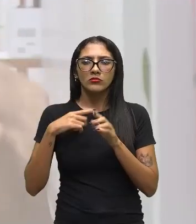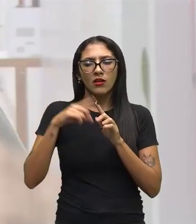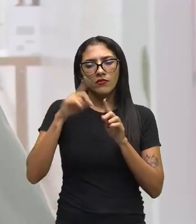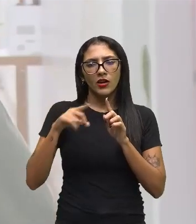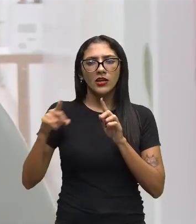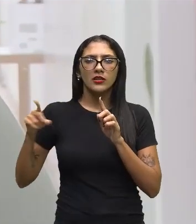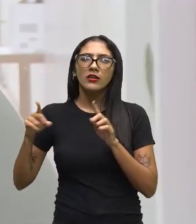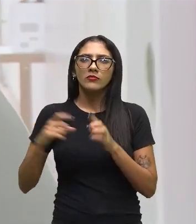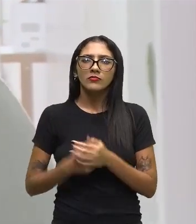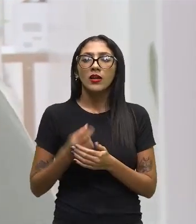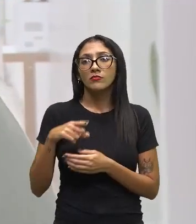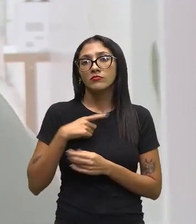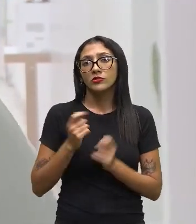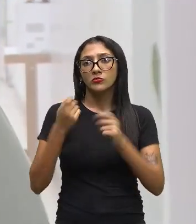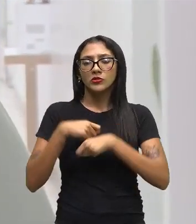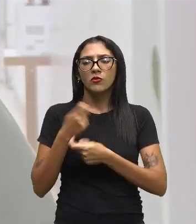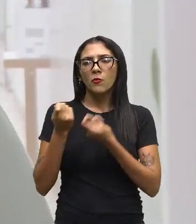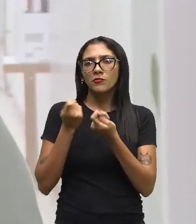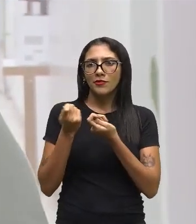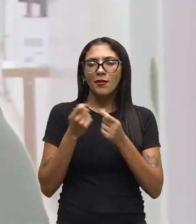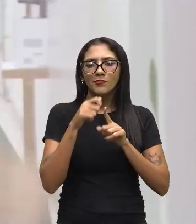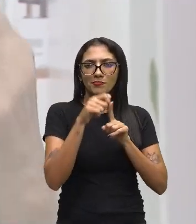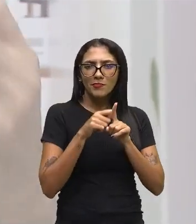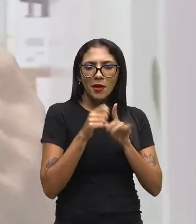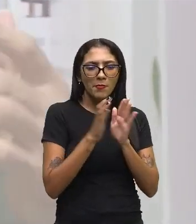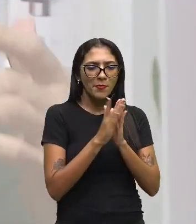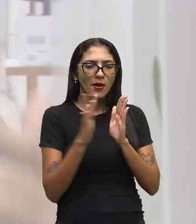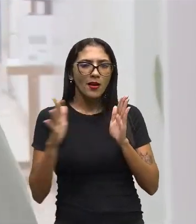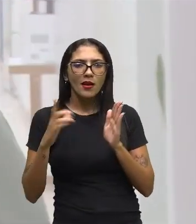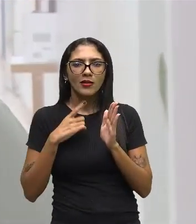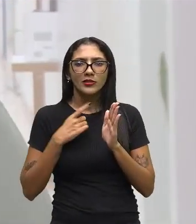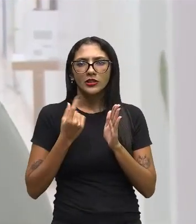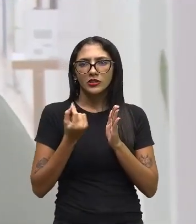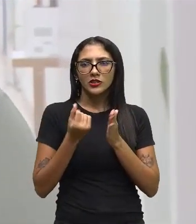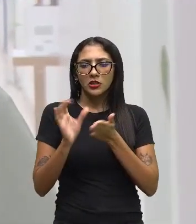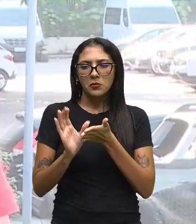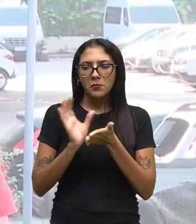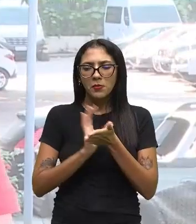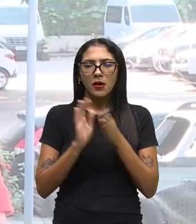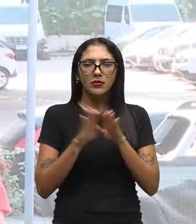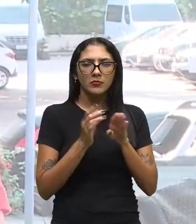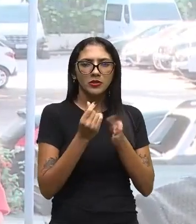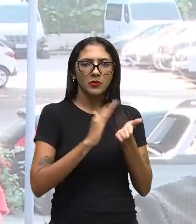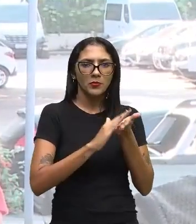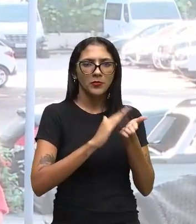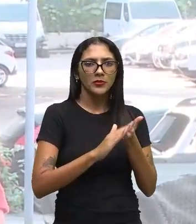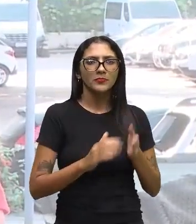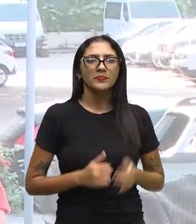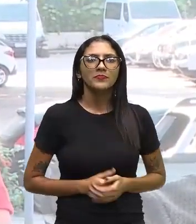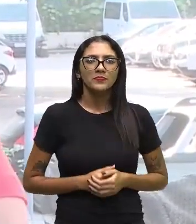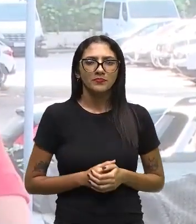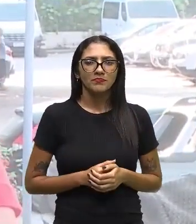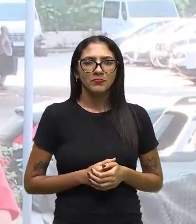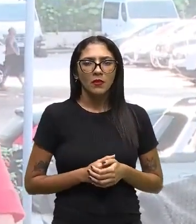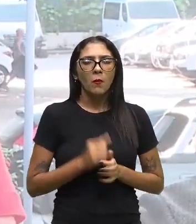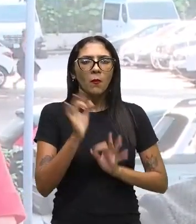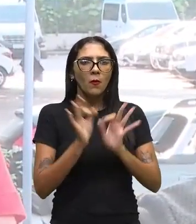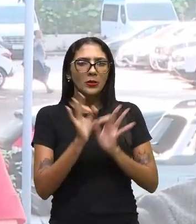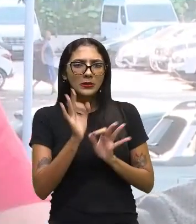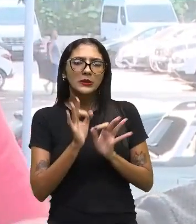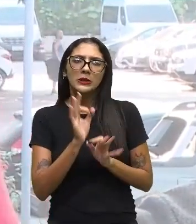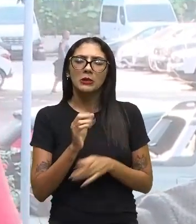eu tento controlar durante o mês aí a entrada e a saída. Fazer o planejamento eu faço, todo